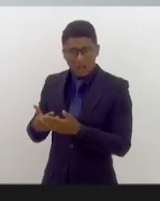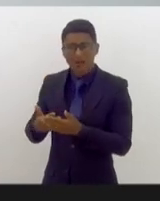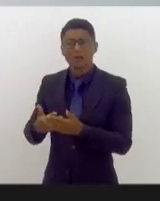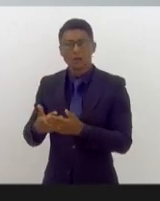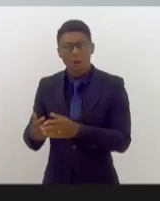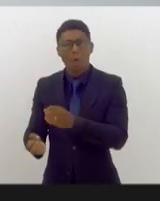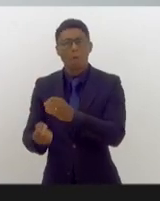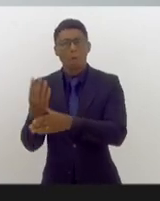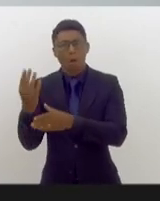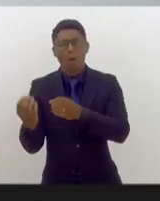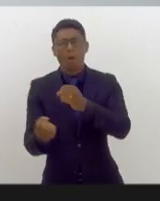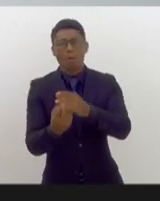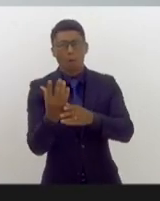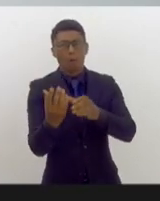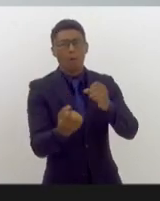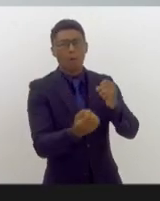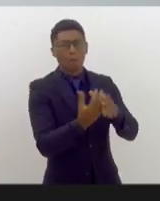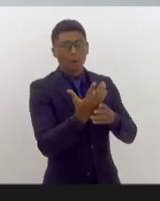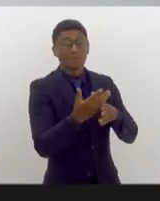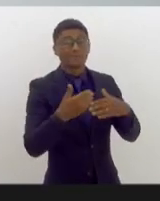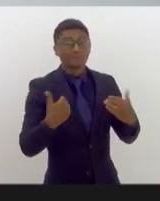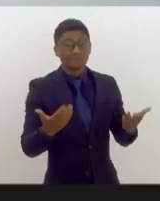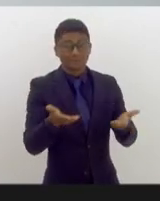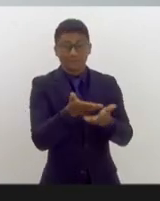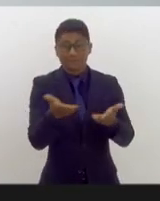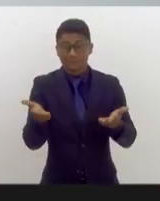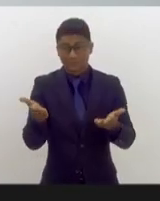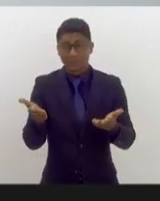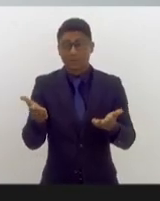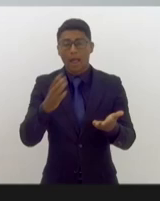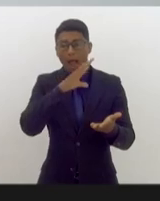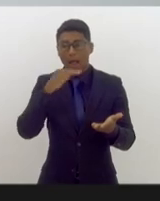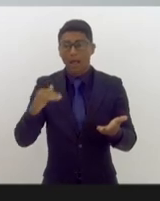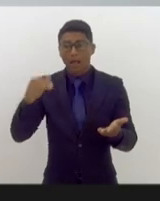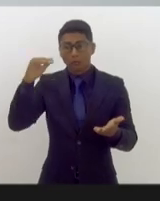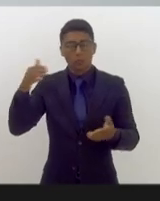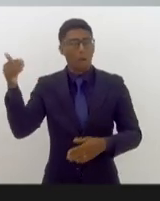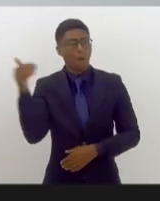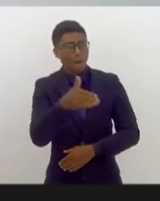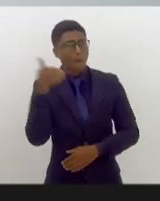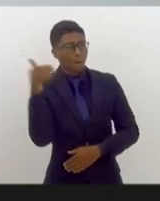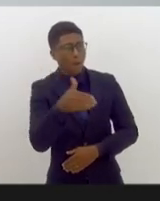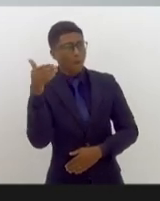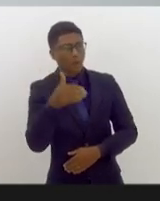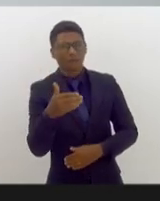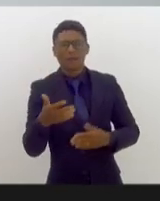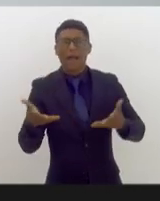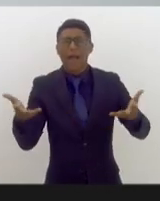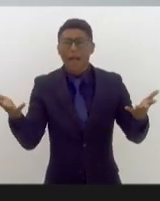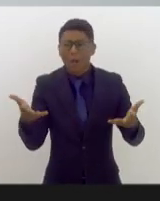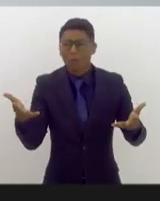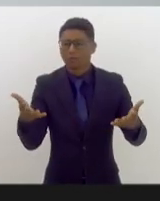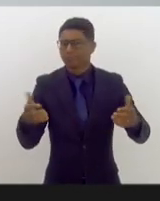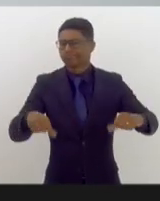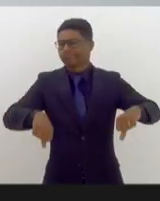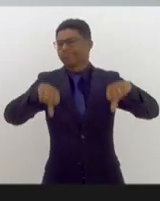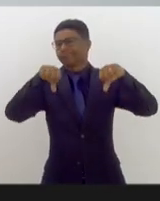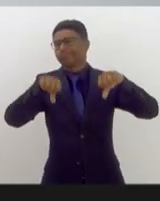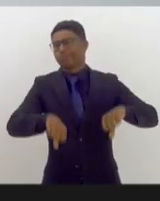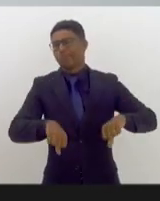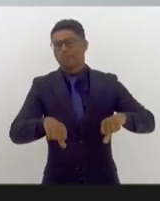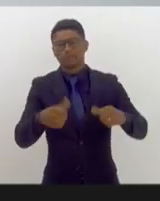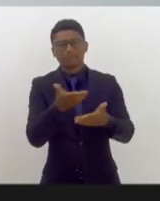negado até então, voltaram para a escola, começam a evadir. E a perversidade